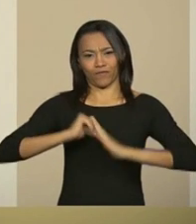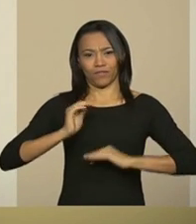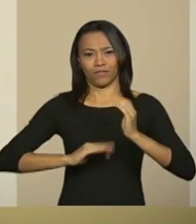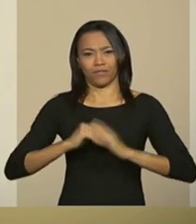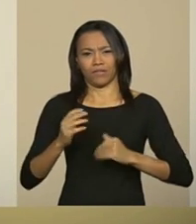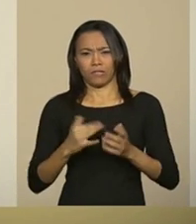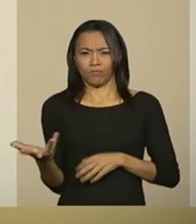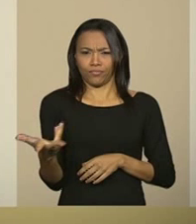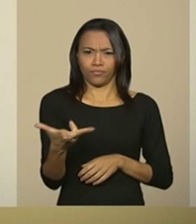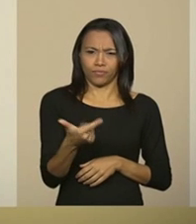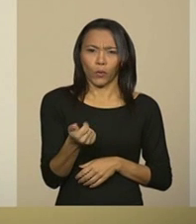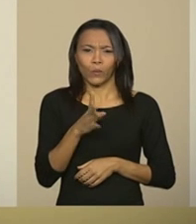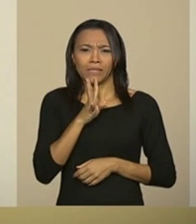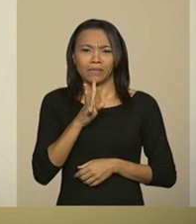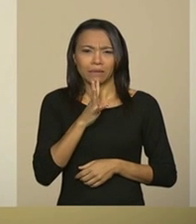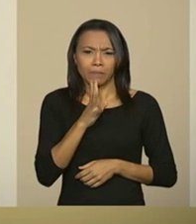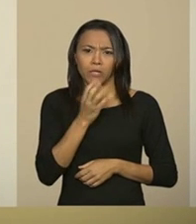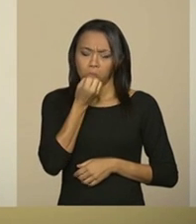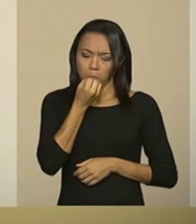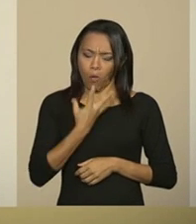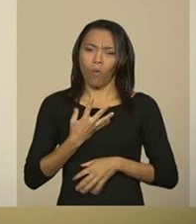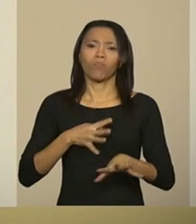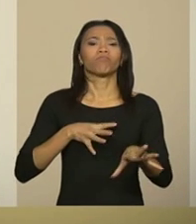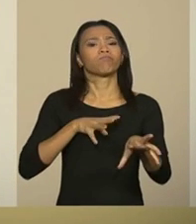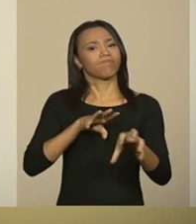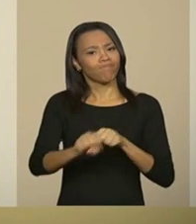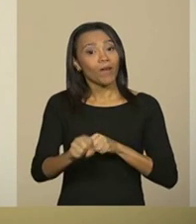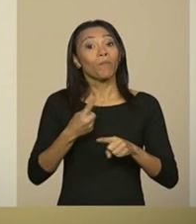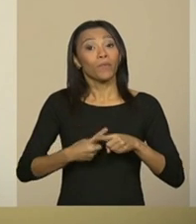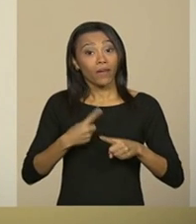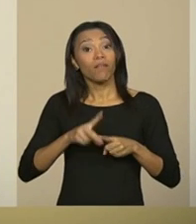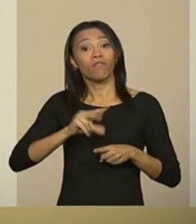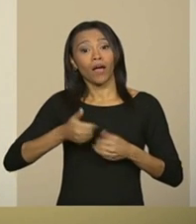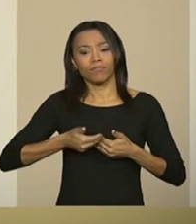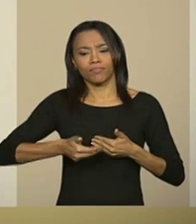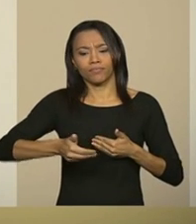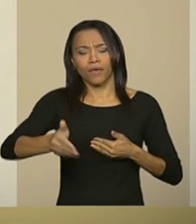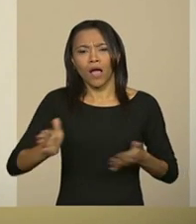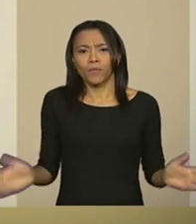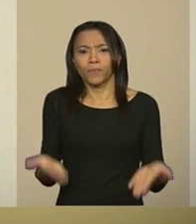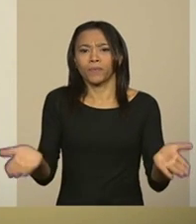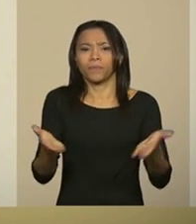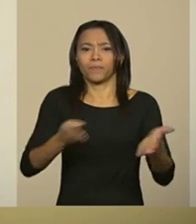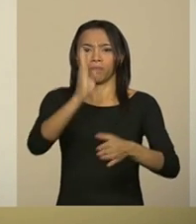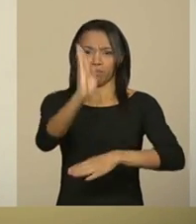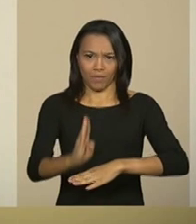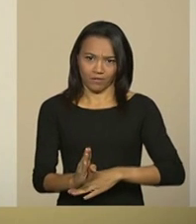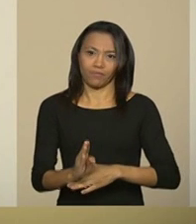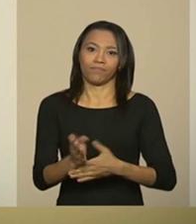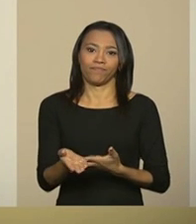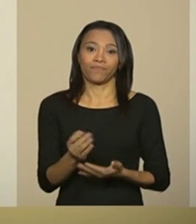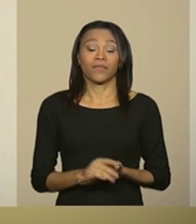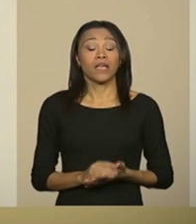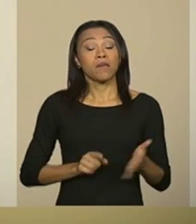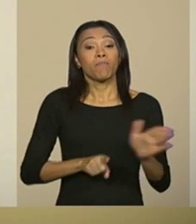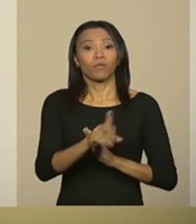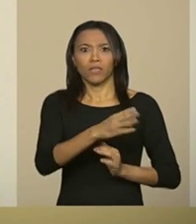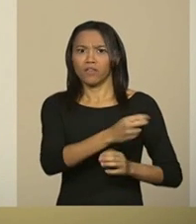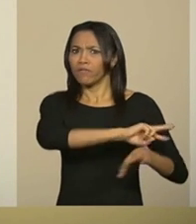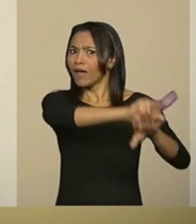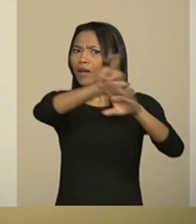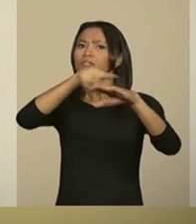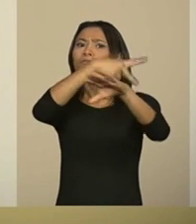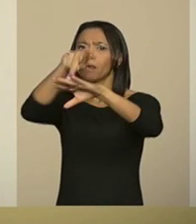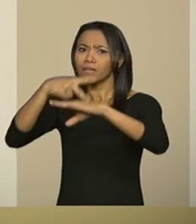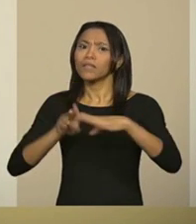com habilidade conhecimento boa formação porque eles vão contribuir para o desenvolvimento do nosso país em muitos países a formação